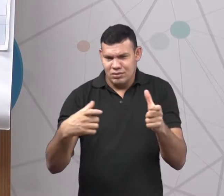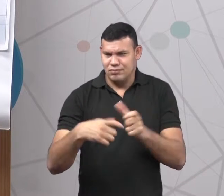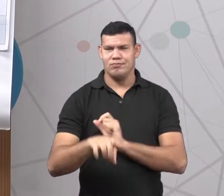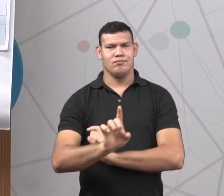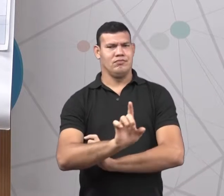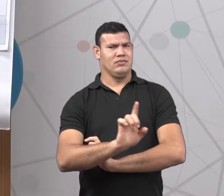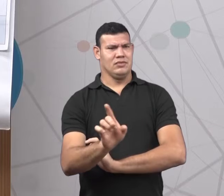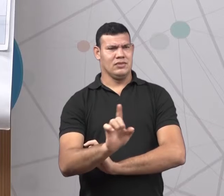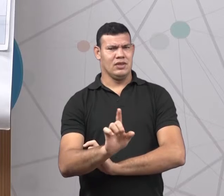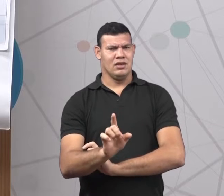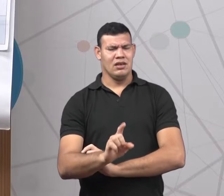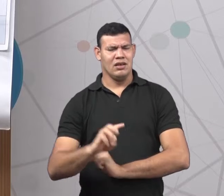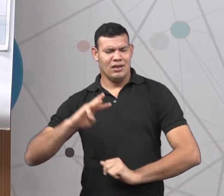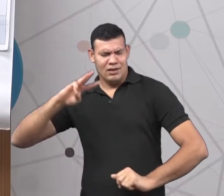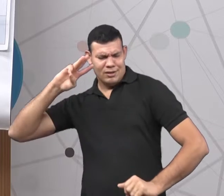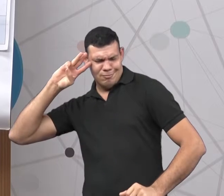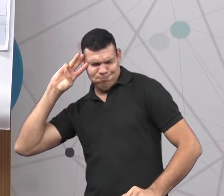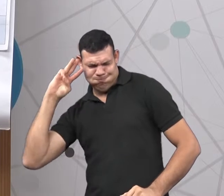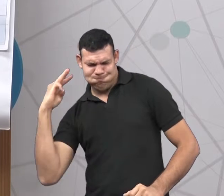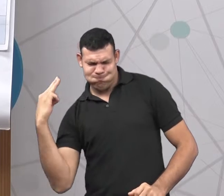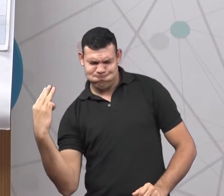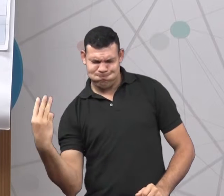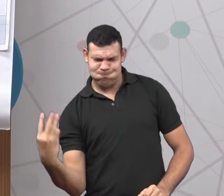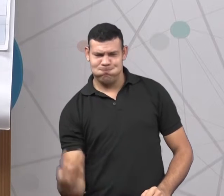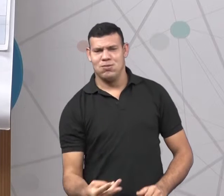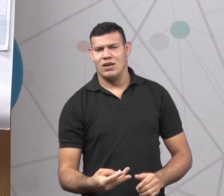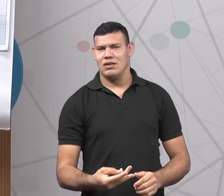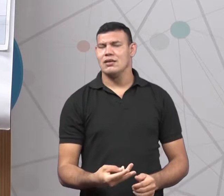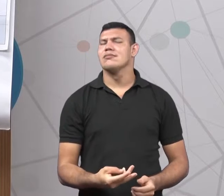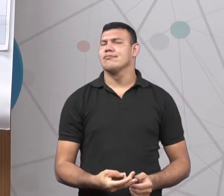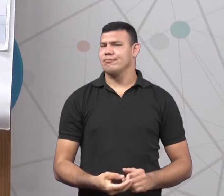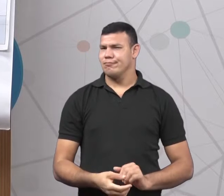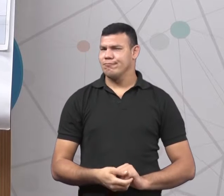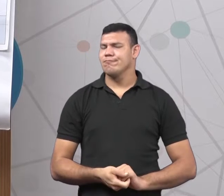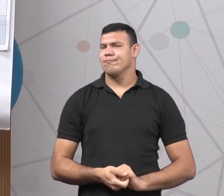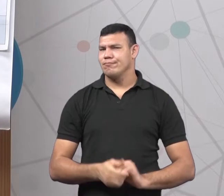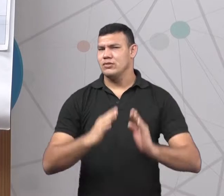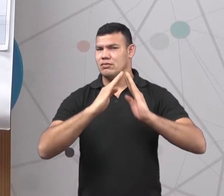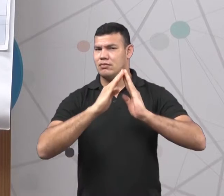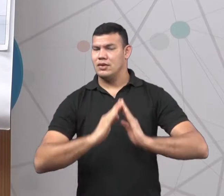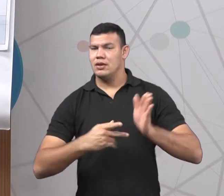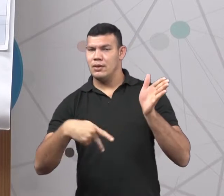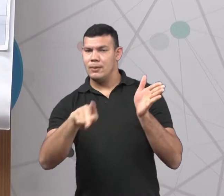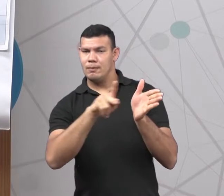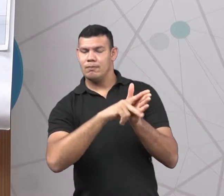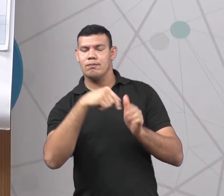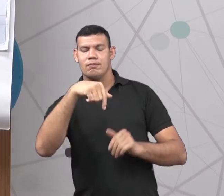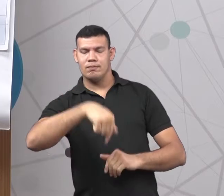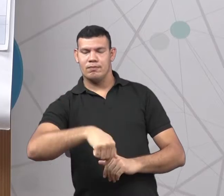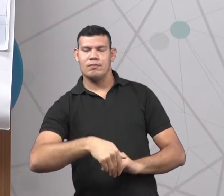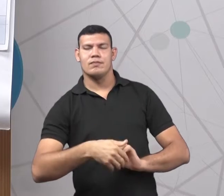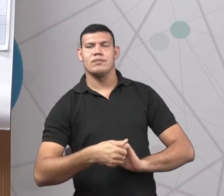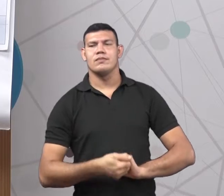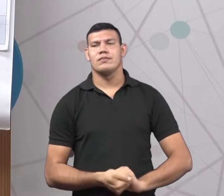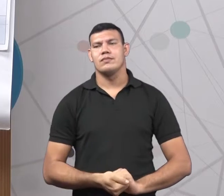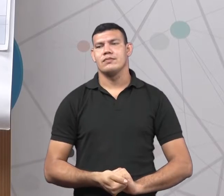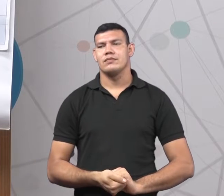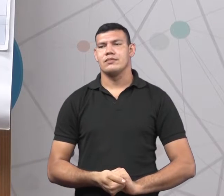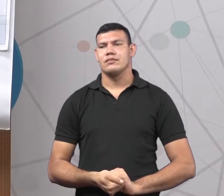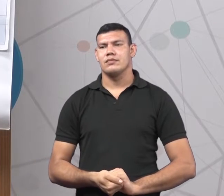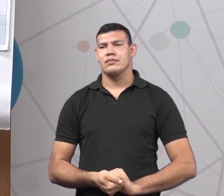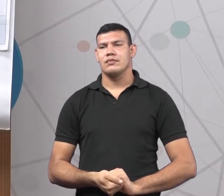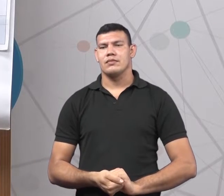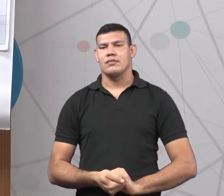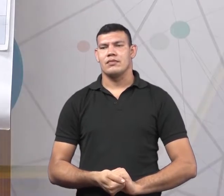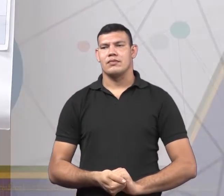aqui, eram 3 milhões, cerca de 3 milhões de habitantes. Isso? Vamos ver mais um pouco sobre os